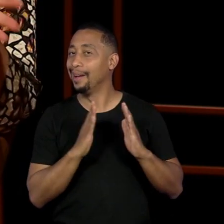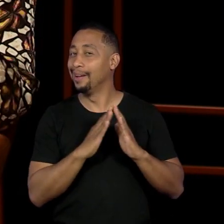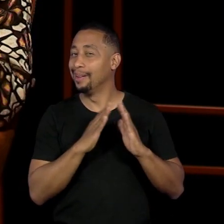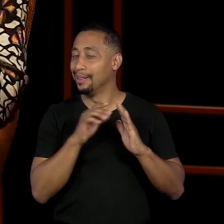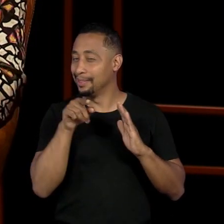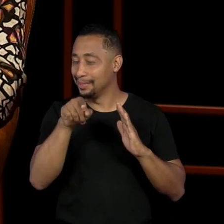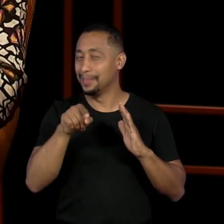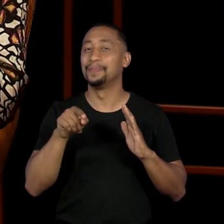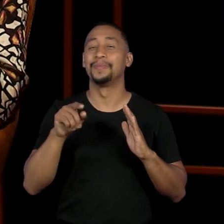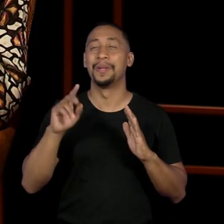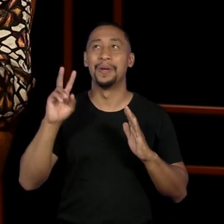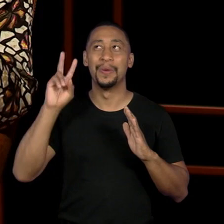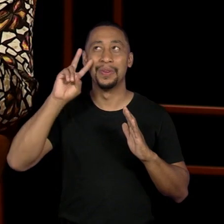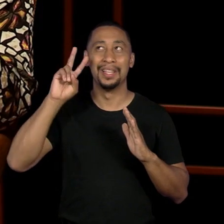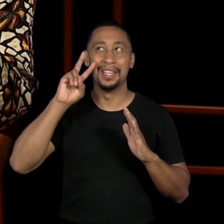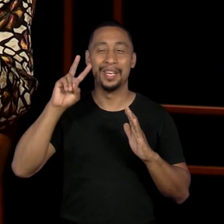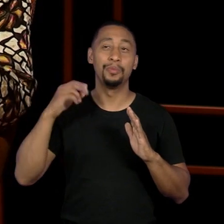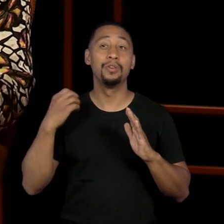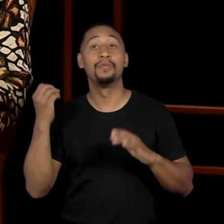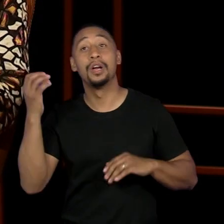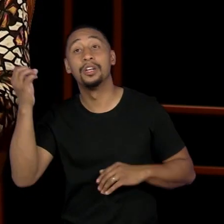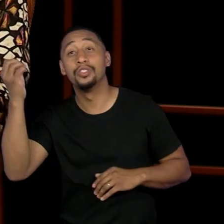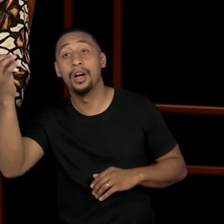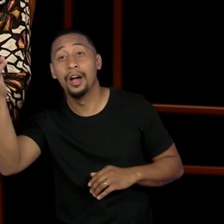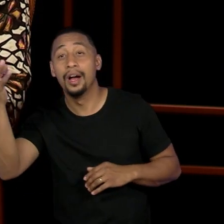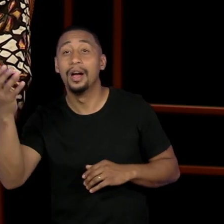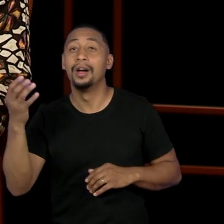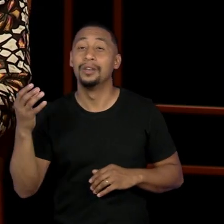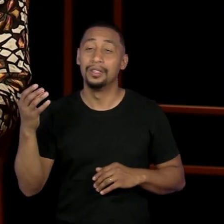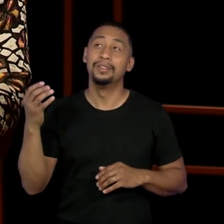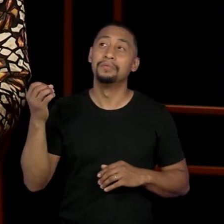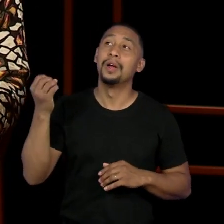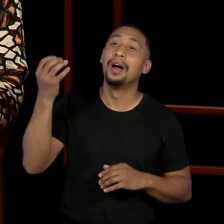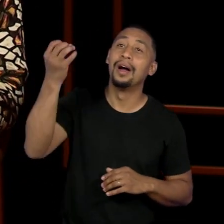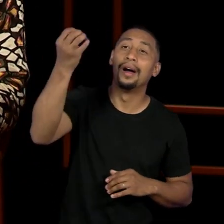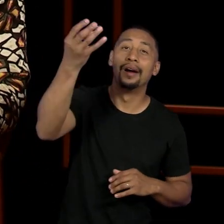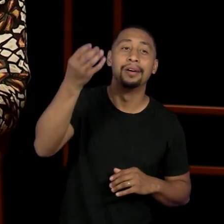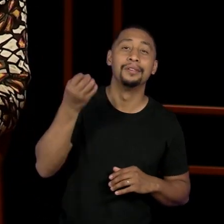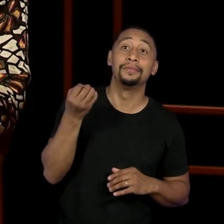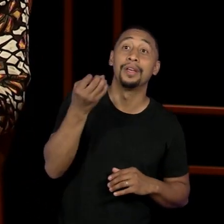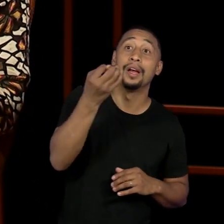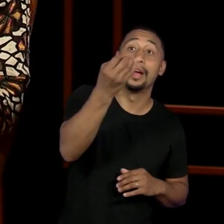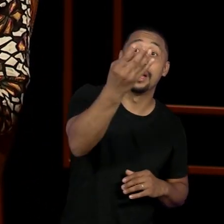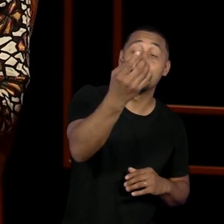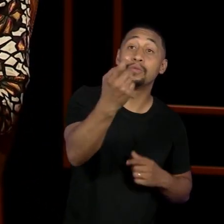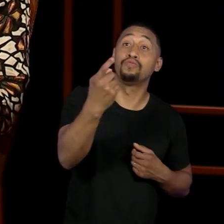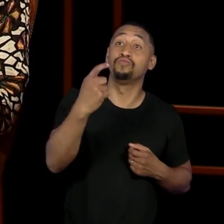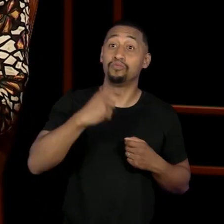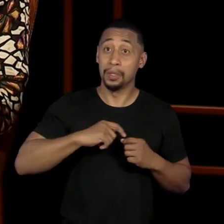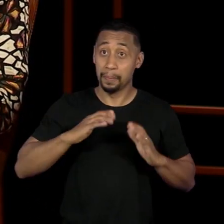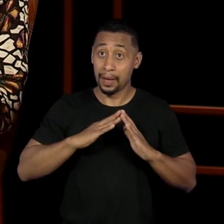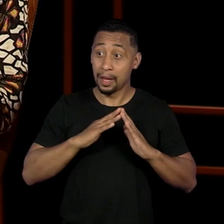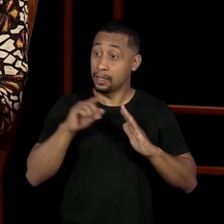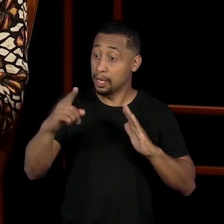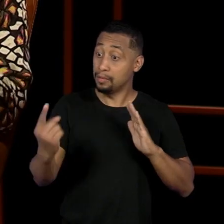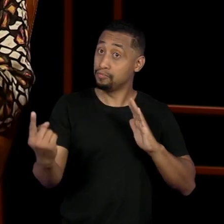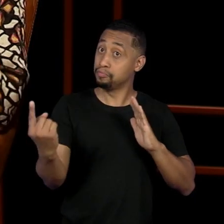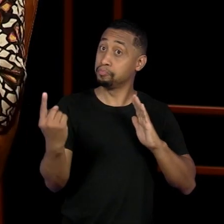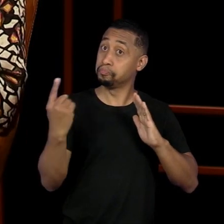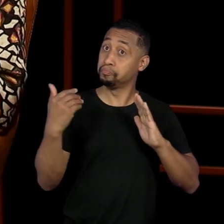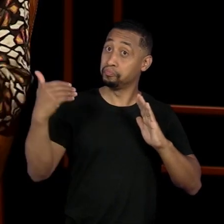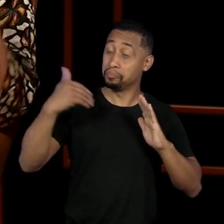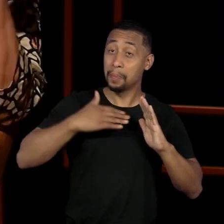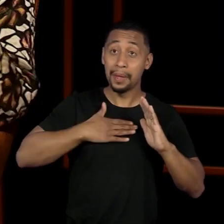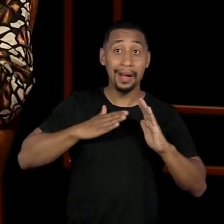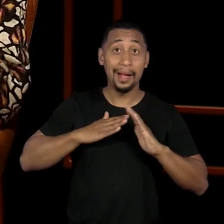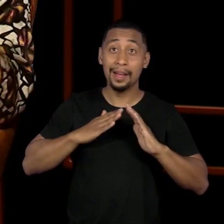os Almôndegas e o Cleiton e Cledir, ele estava numa viagem, que era tipo